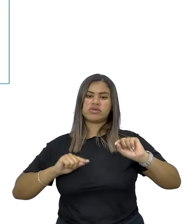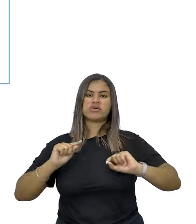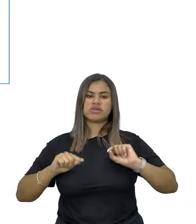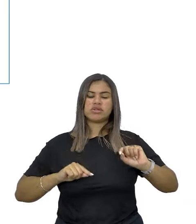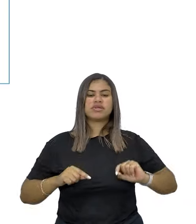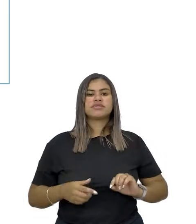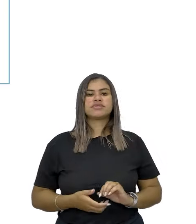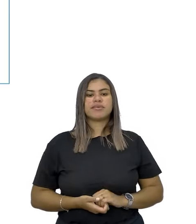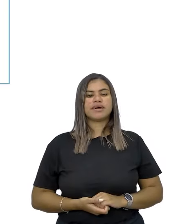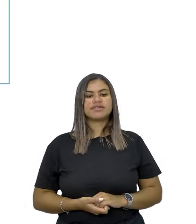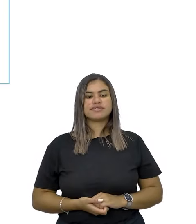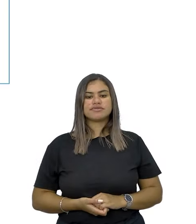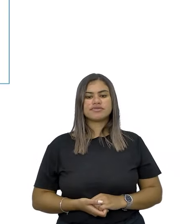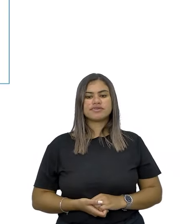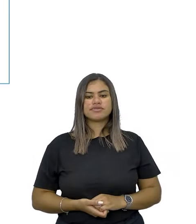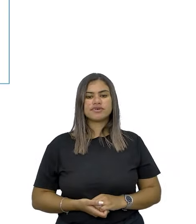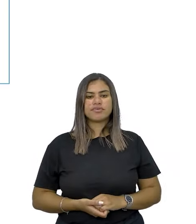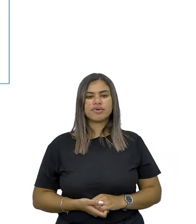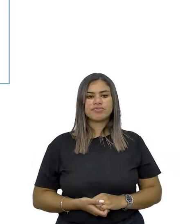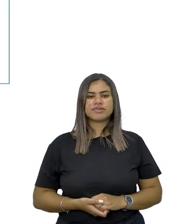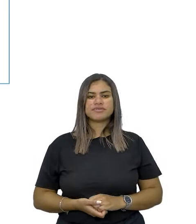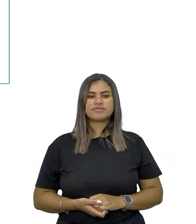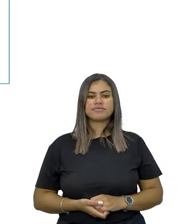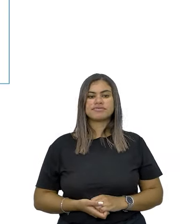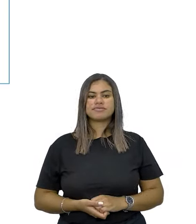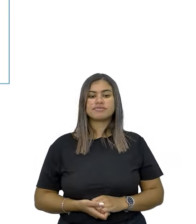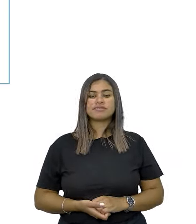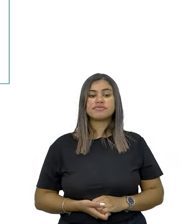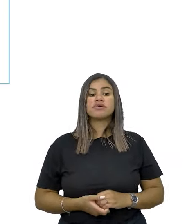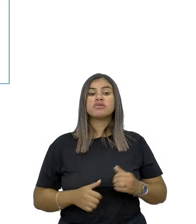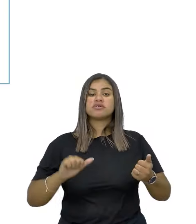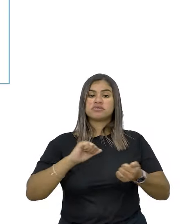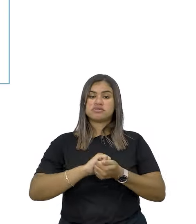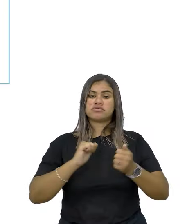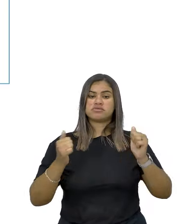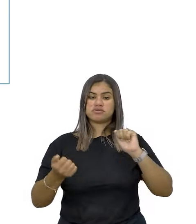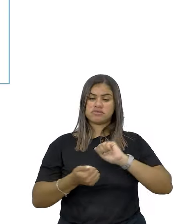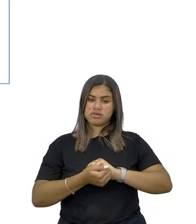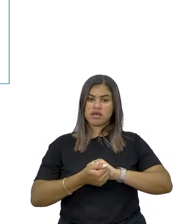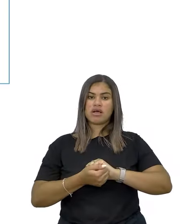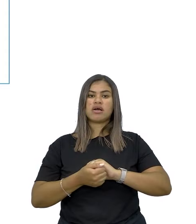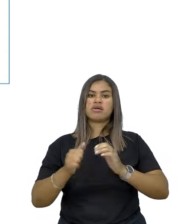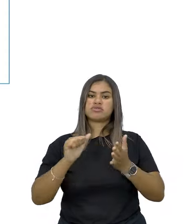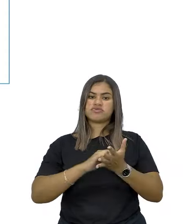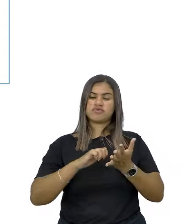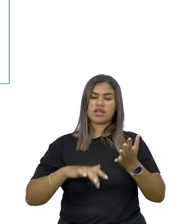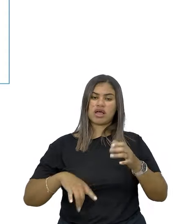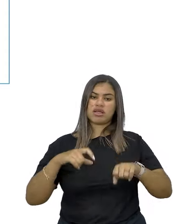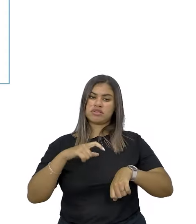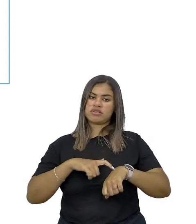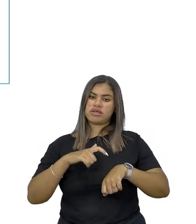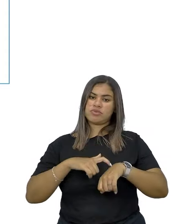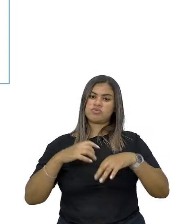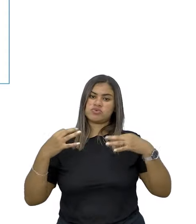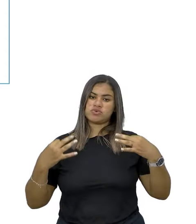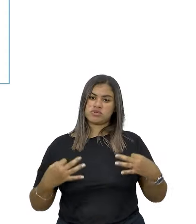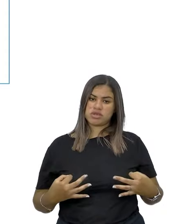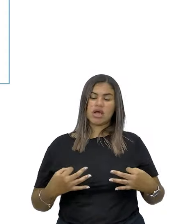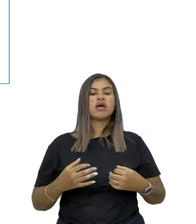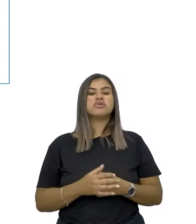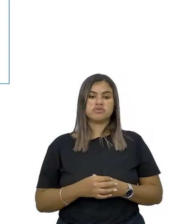vou trabalhar com esses números das seguintes formas, tá? E adequar a atividade ao tempo é o mais importante, porque eu tenho tempo para fazer isso. Eu não posso